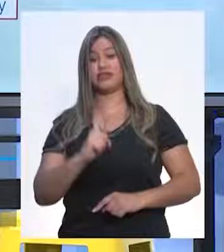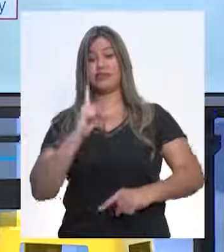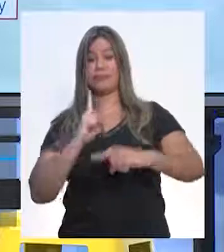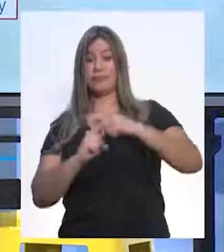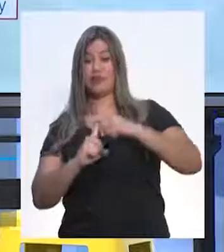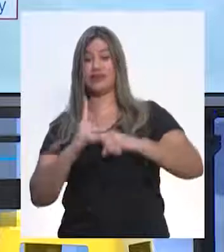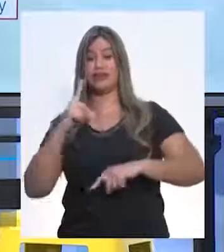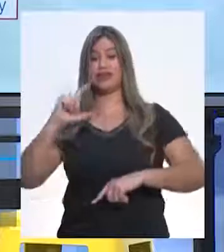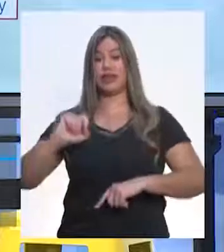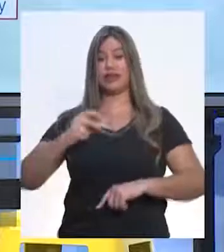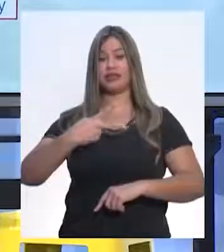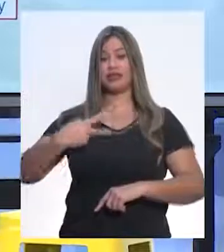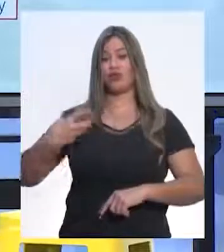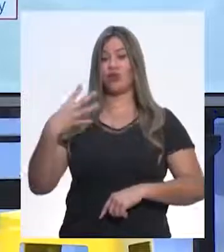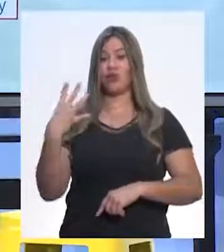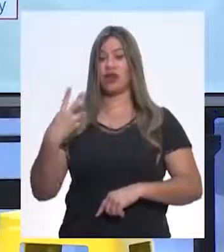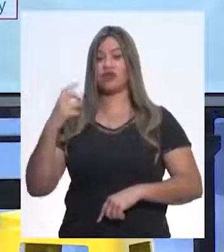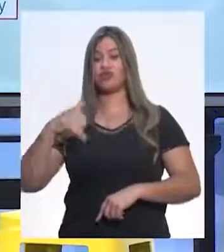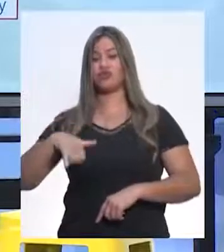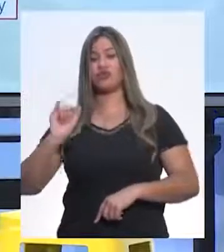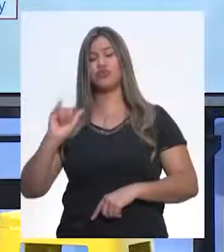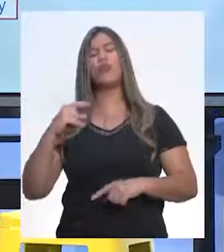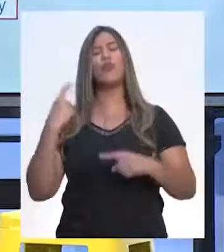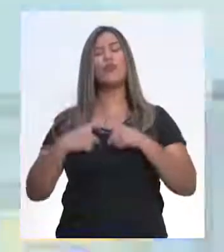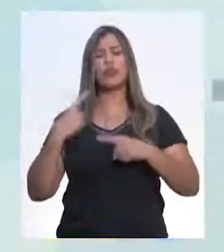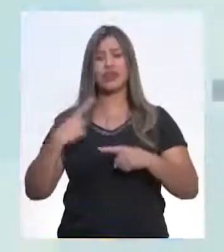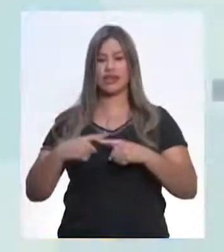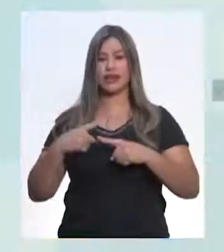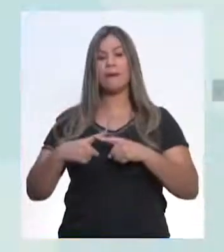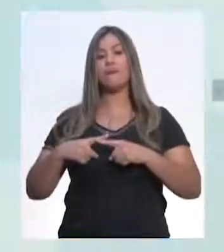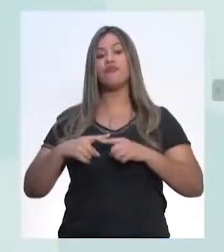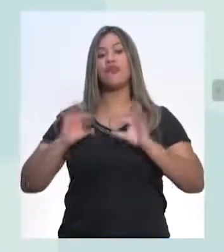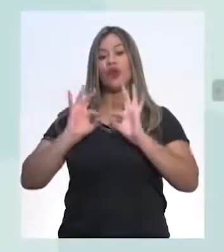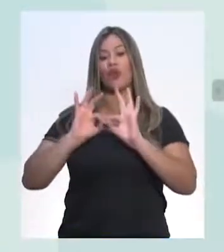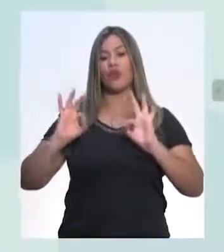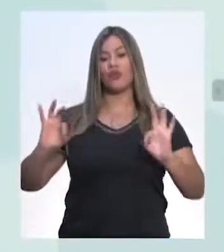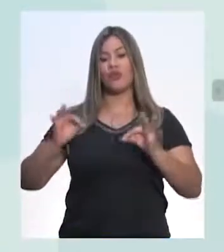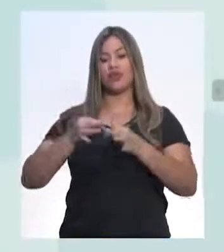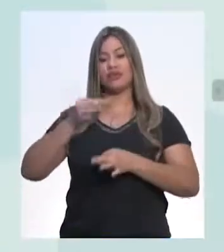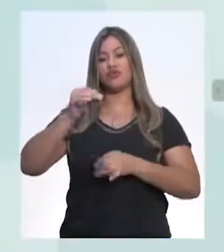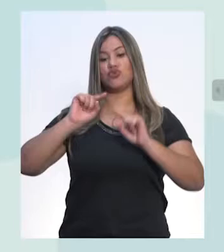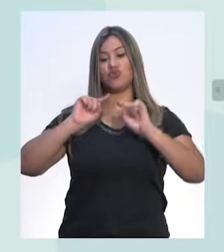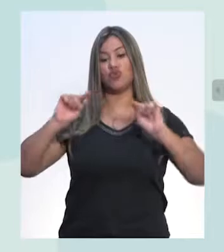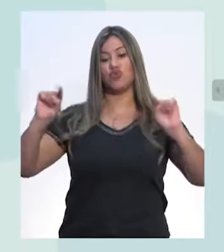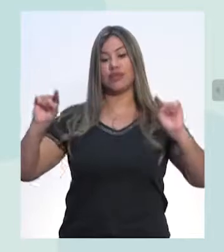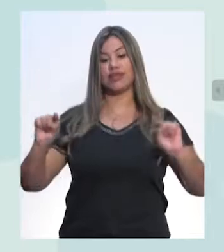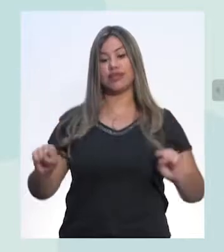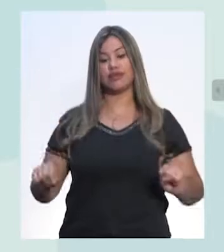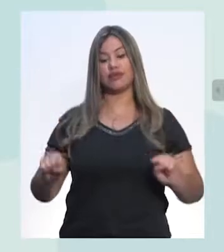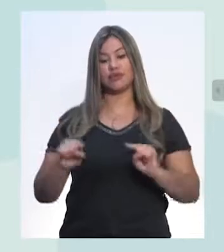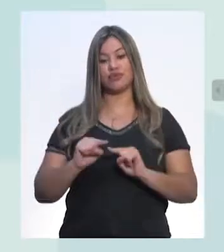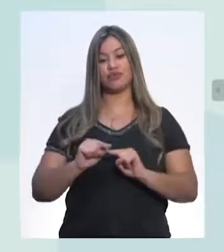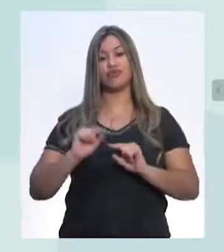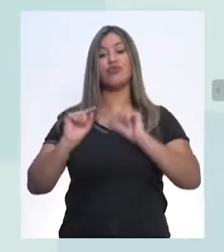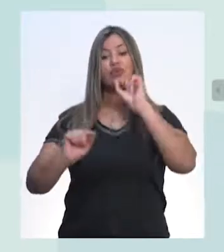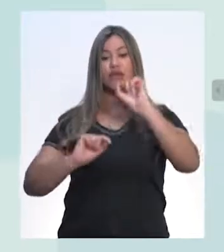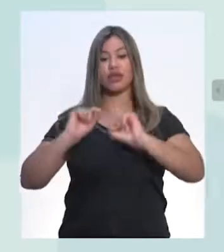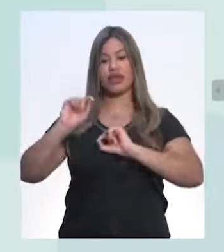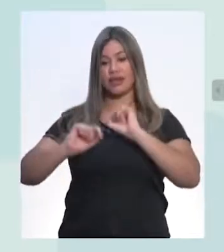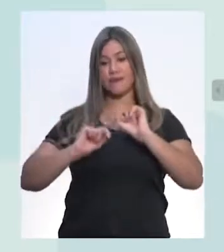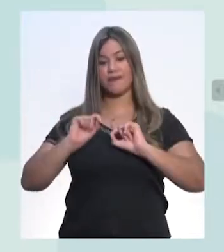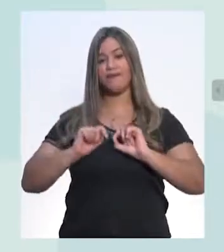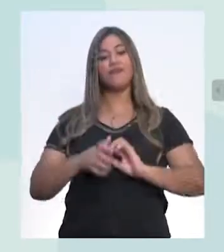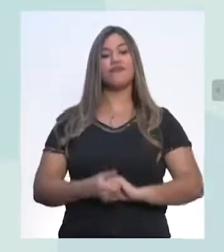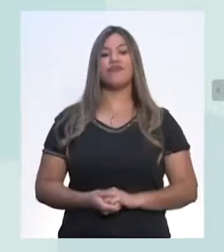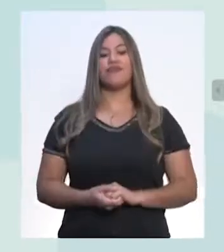o porquê. O perímetro do retângulo, o que que ele é? Eu